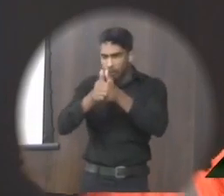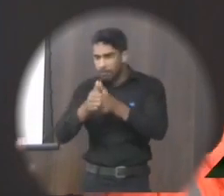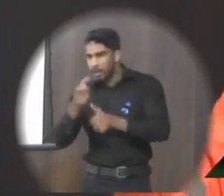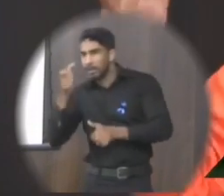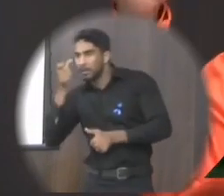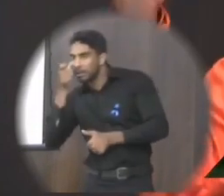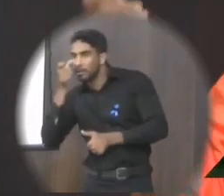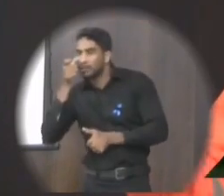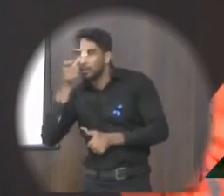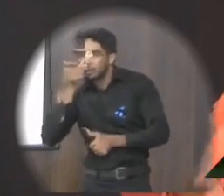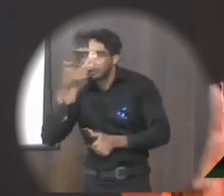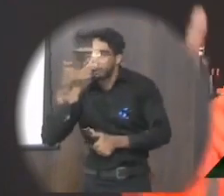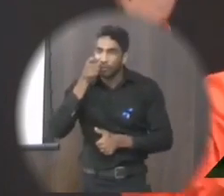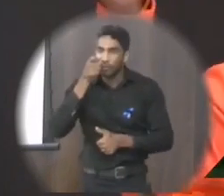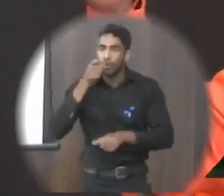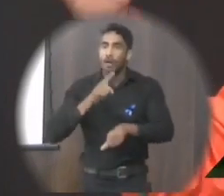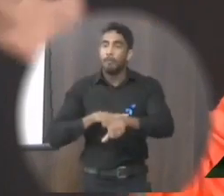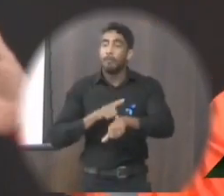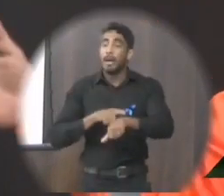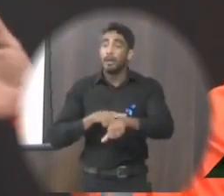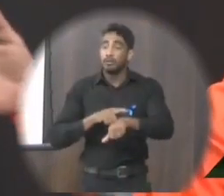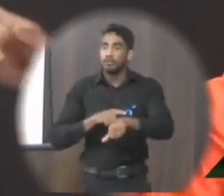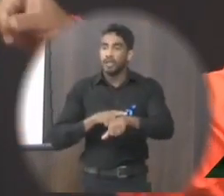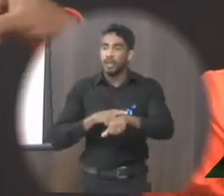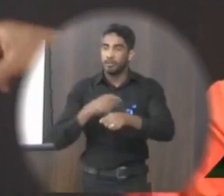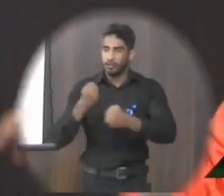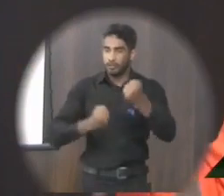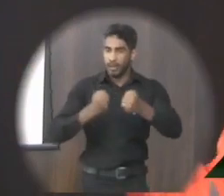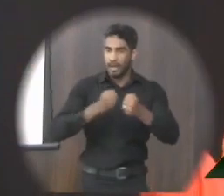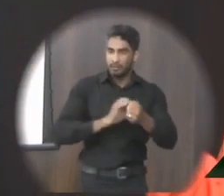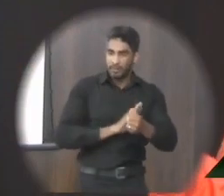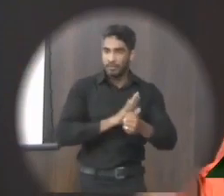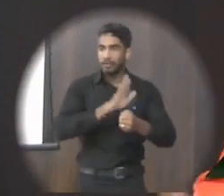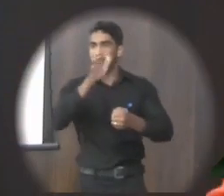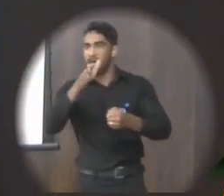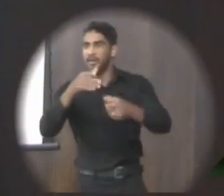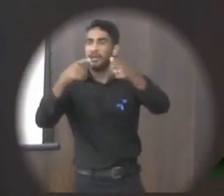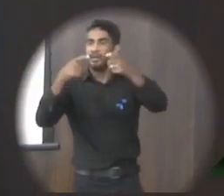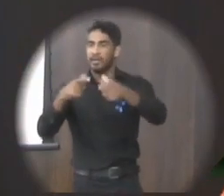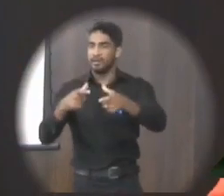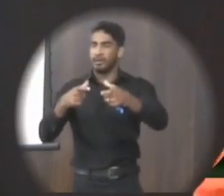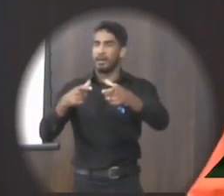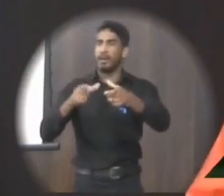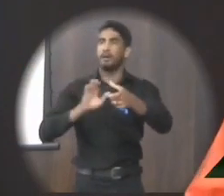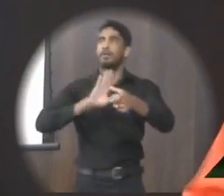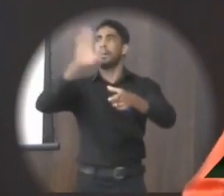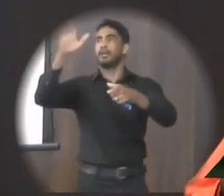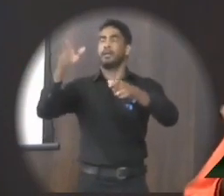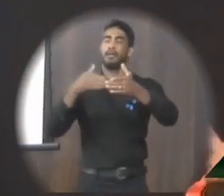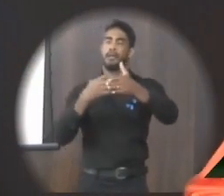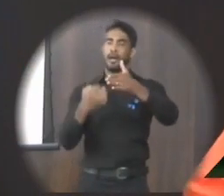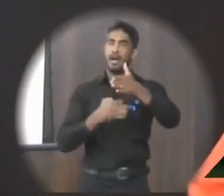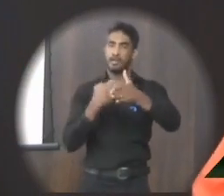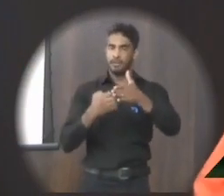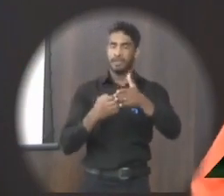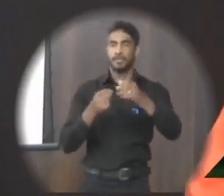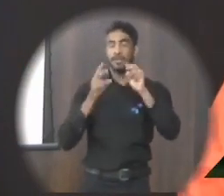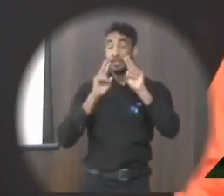gente marca o tempo que a viatura sai dali daquele local que nós estamos até a empresa, e é